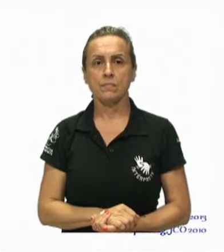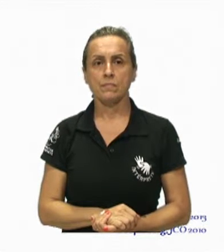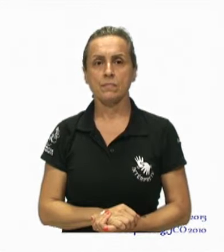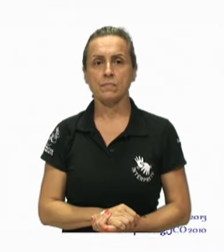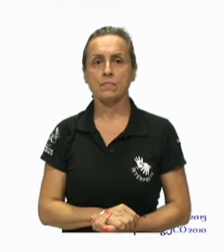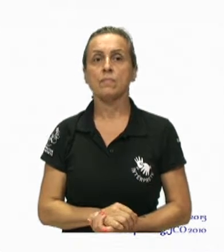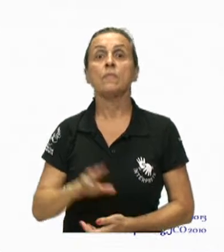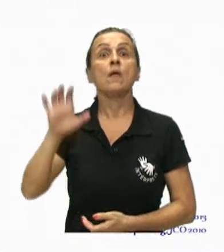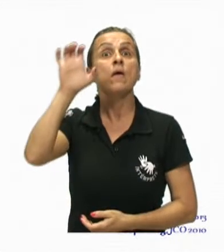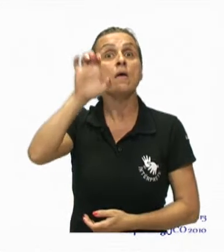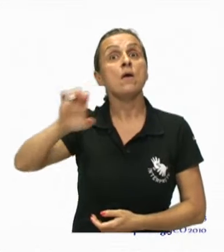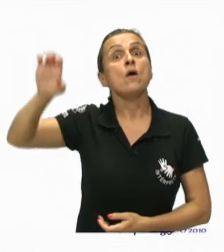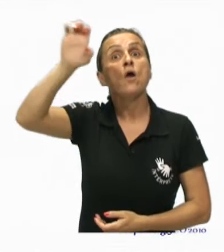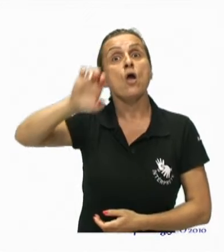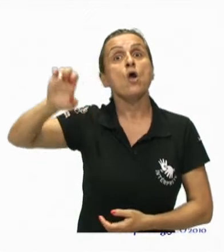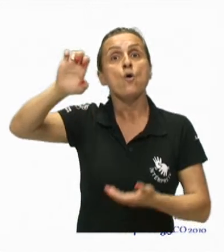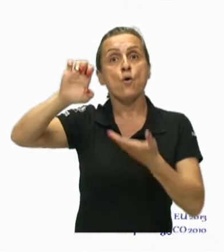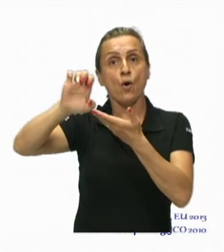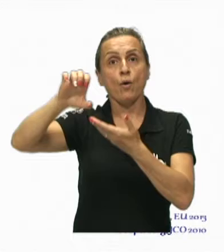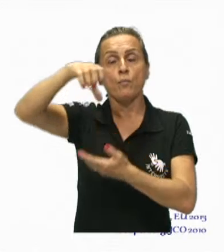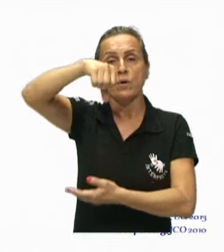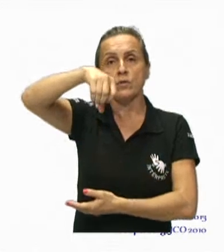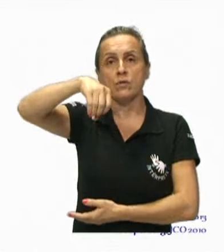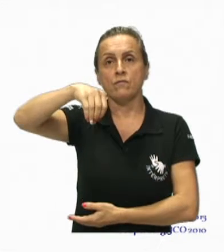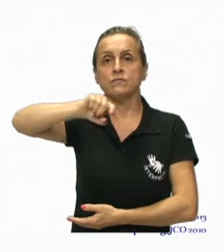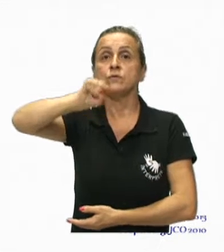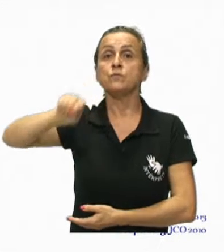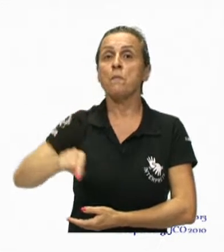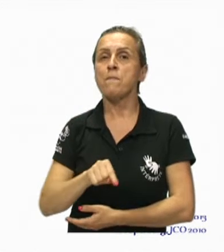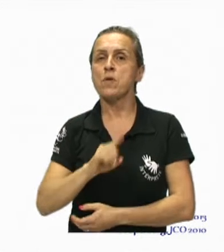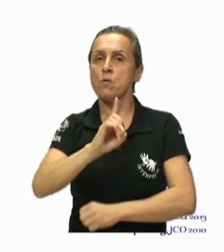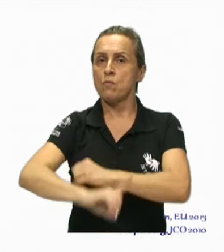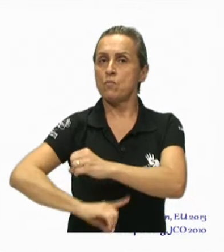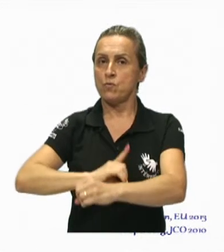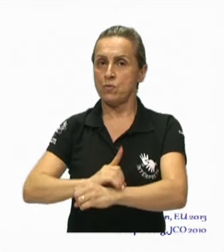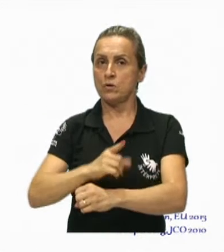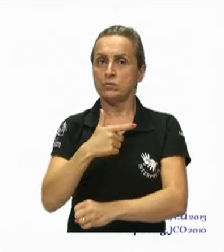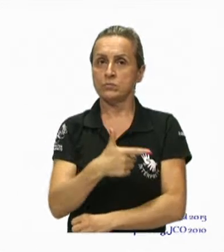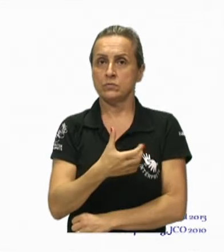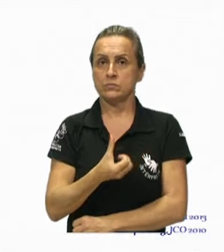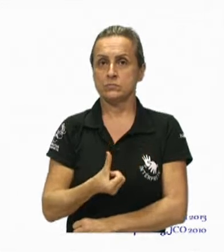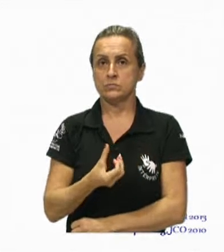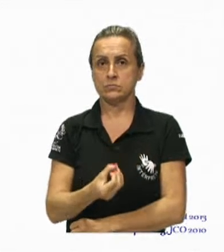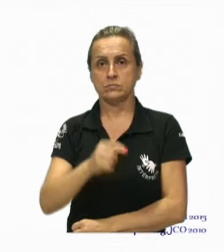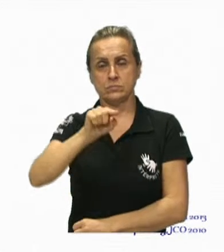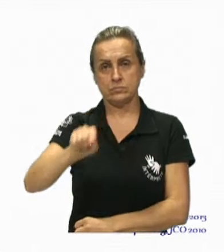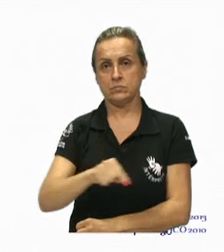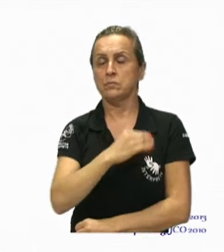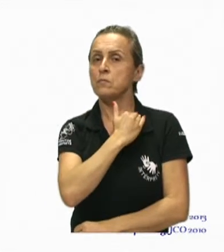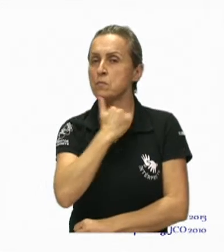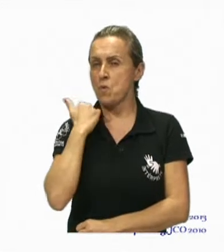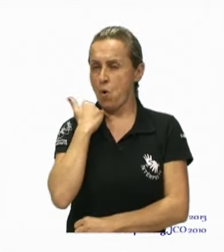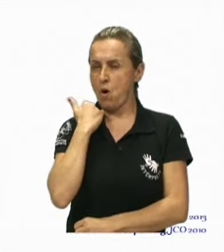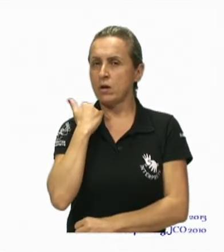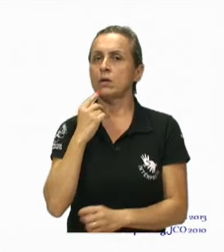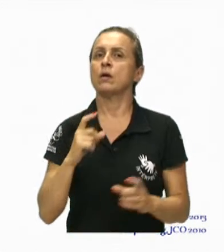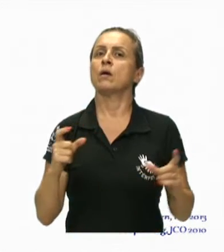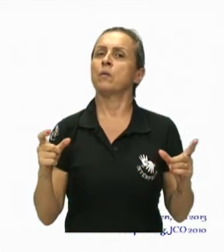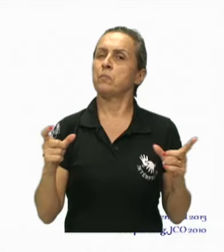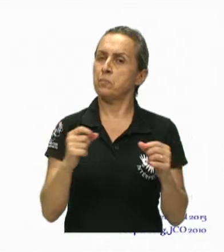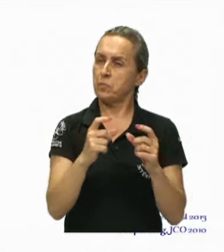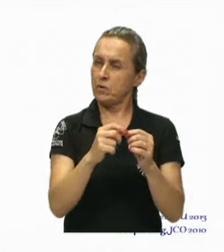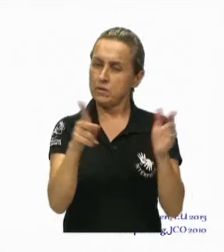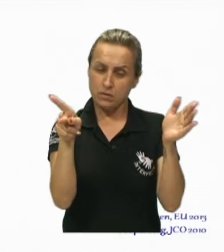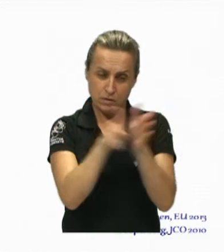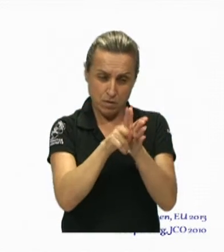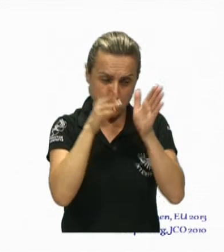Na Europa, são 900 mil casos por ano, 260 mil morrem por câncer específico, ou seja, morrem propriamente